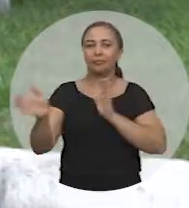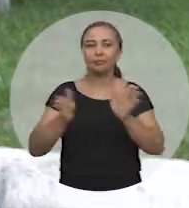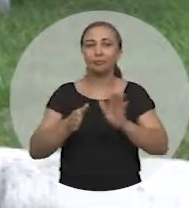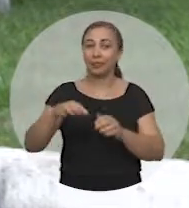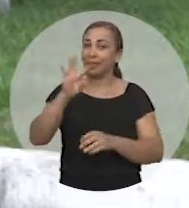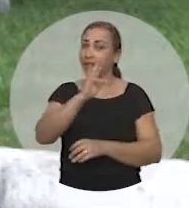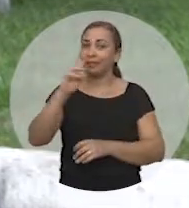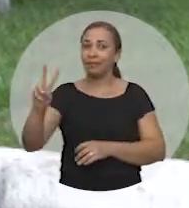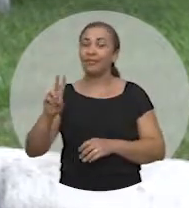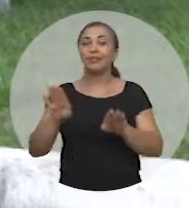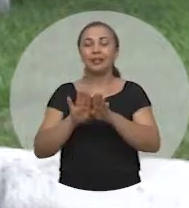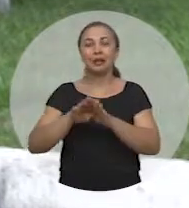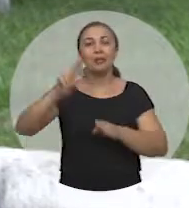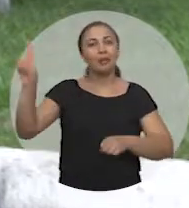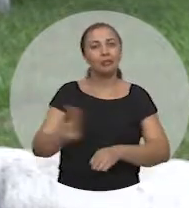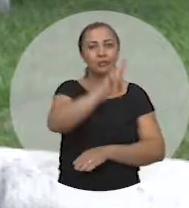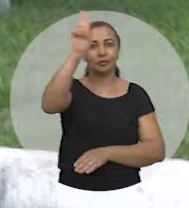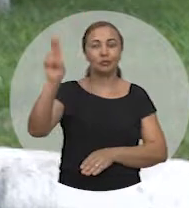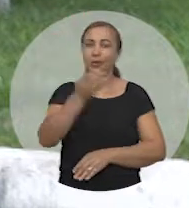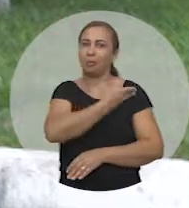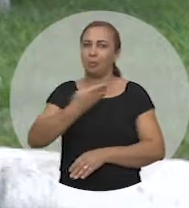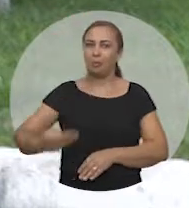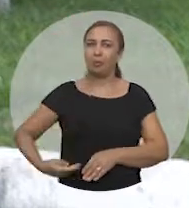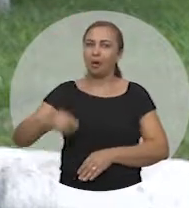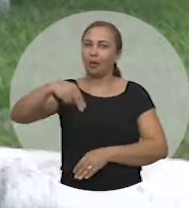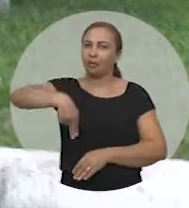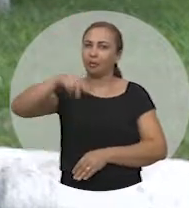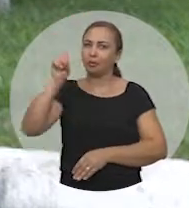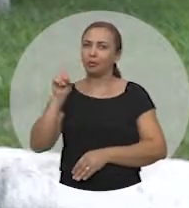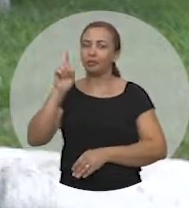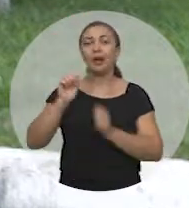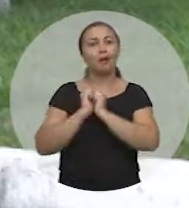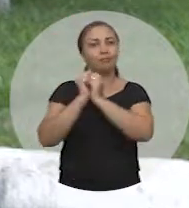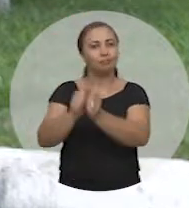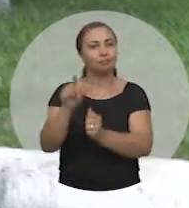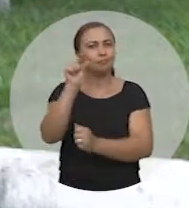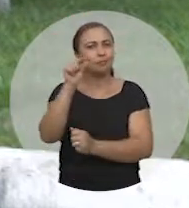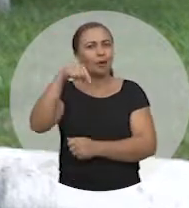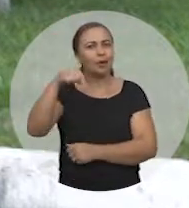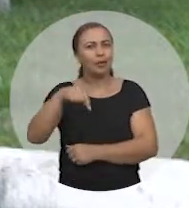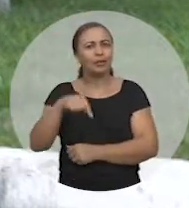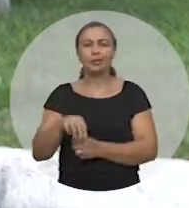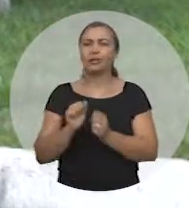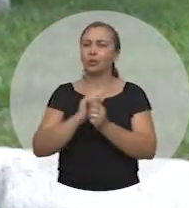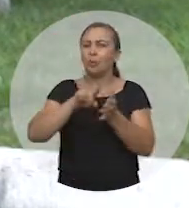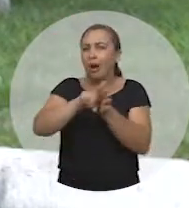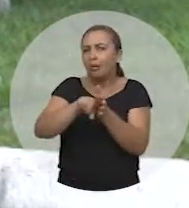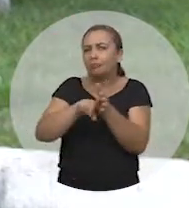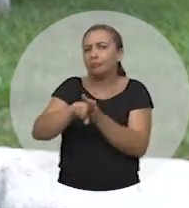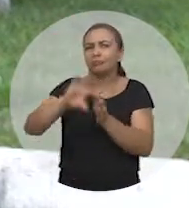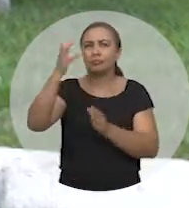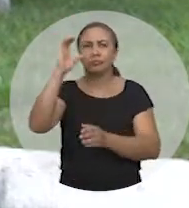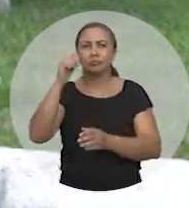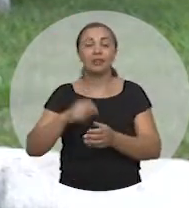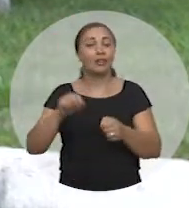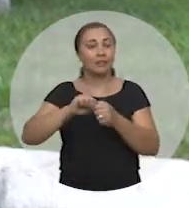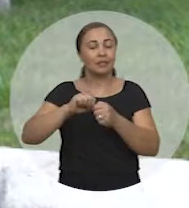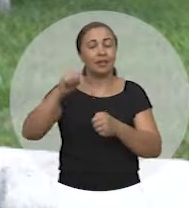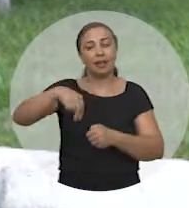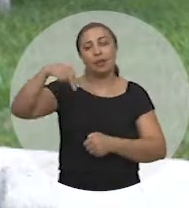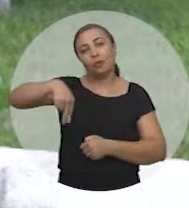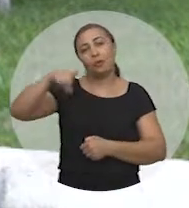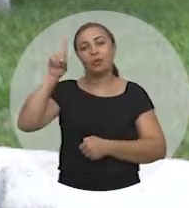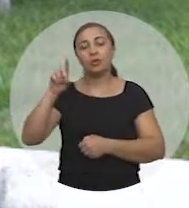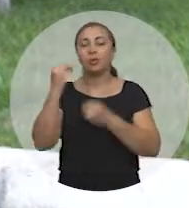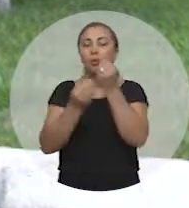meio de uma parceria entre TVs e universidades públicas Nordestinas a que você acompanha um pouco a respeito das pesquisas científicas que são